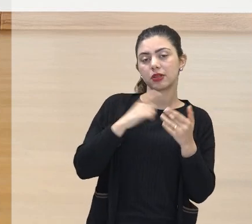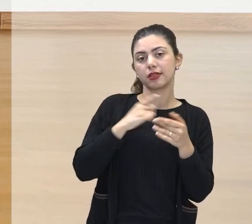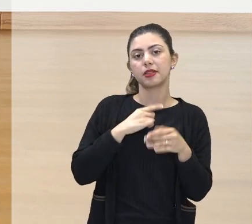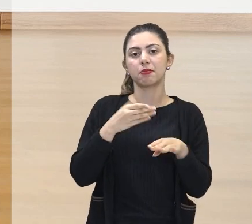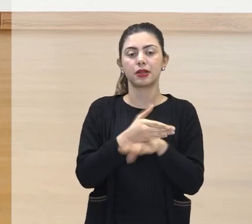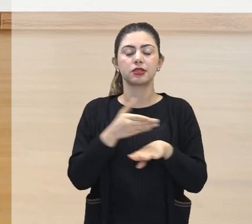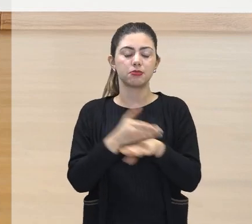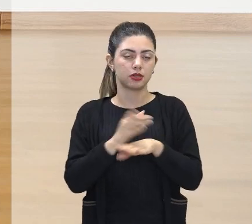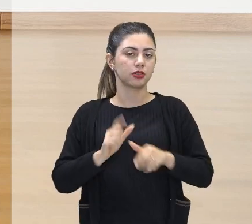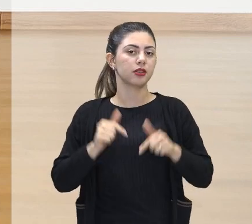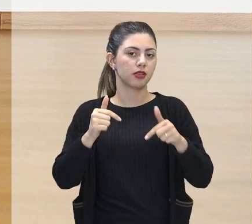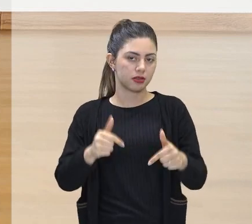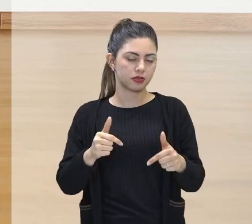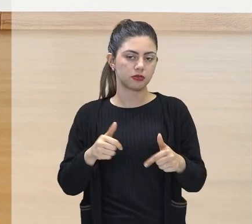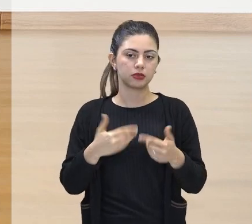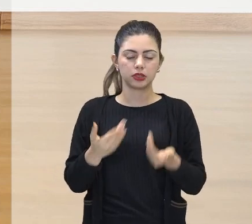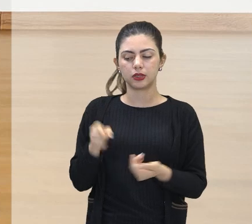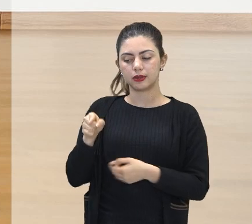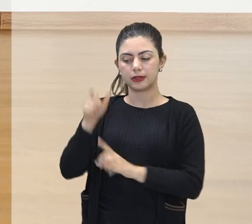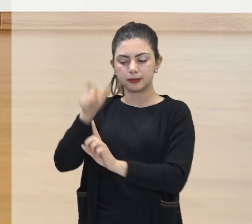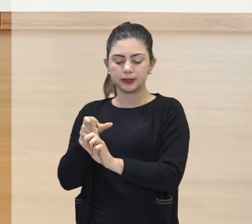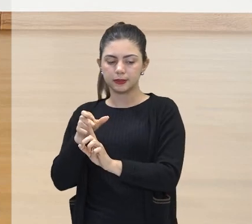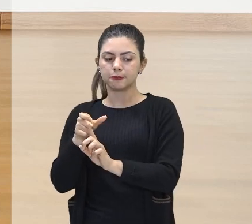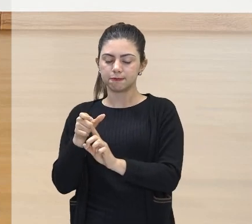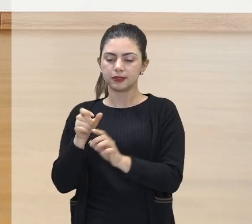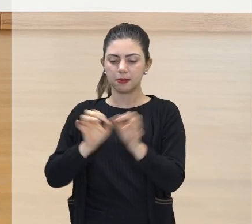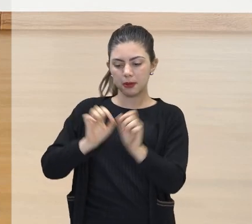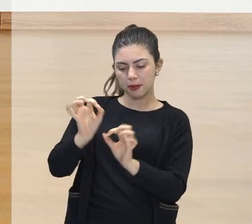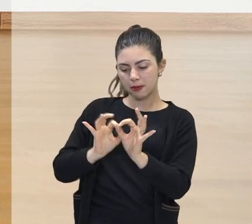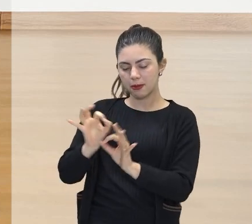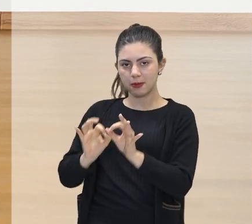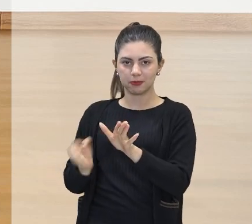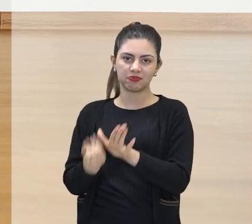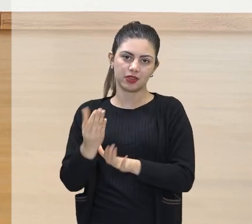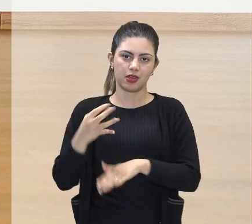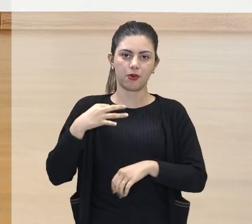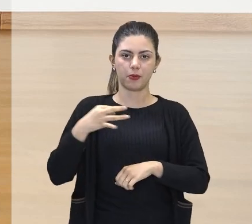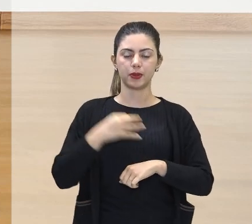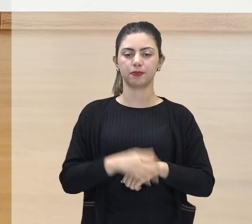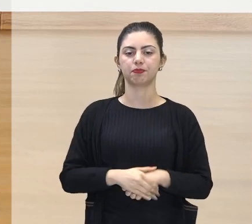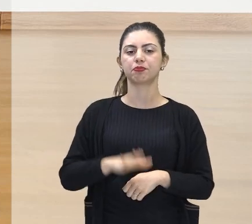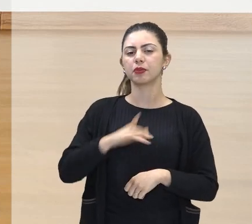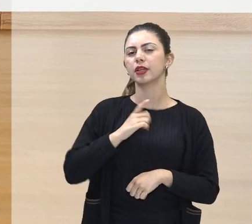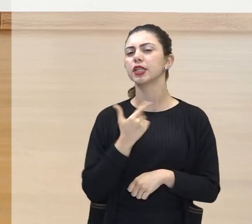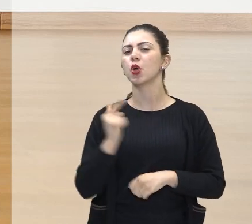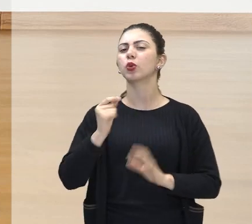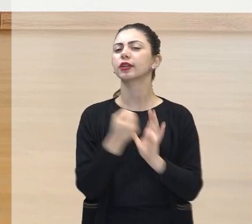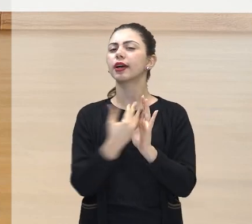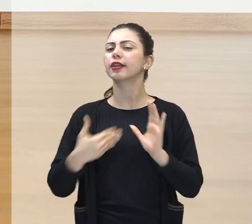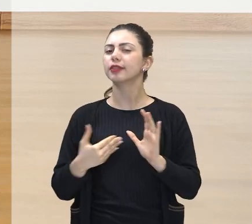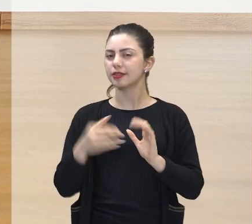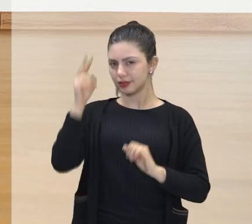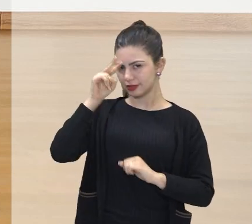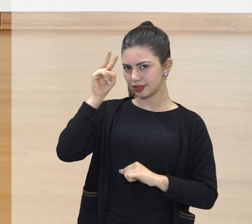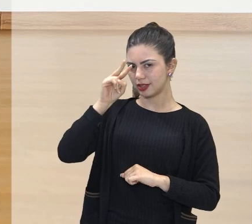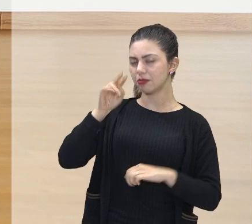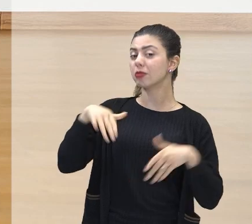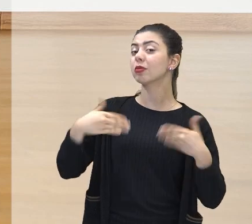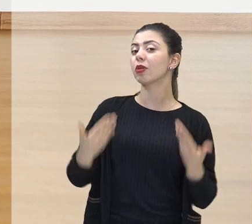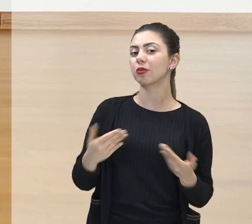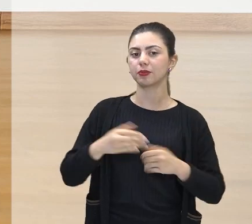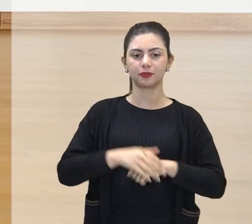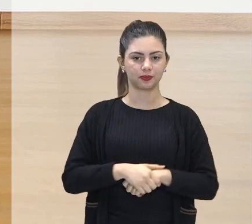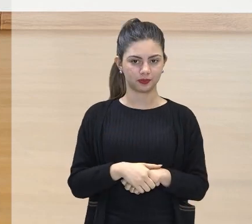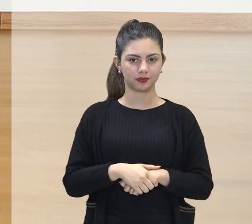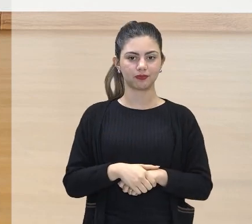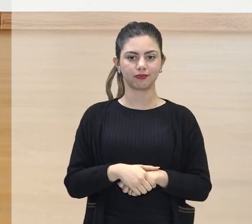da ação cênica, e ele vai compor esse personagem. E a gente viu um outro elemento, né? Qual foi? Vamos lembrar?